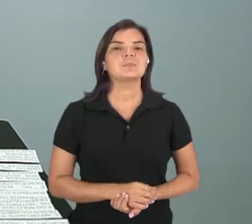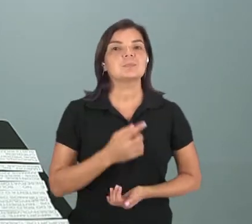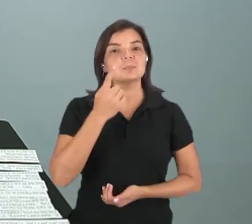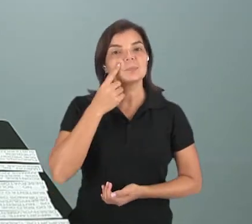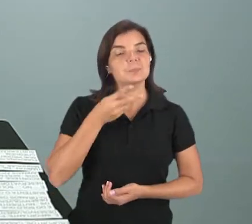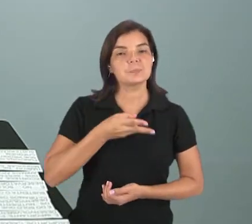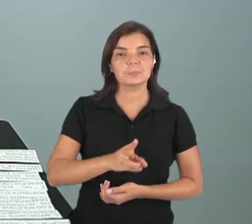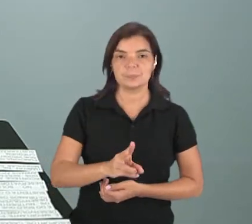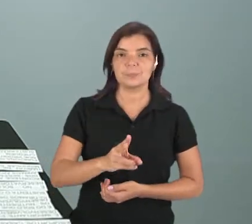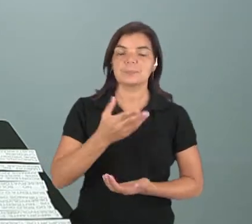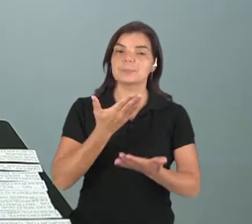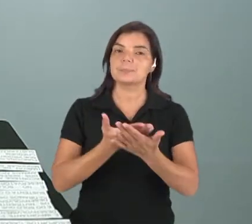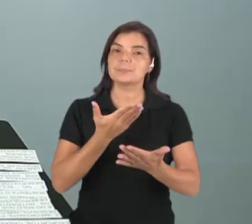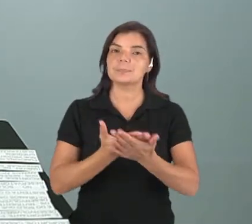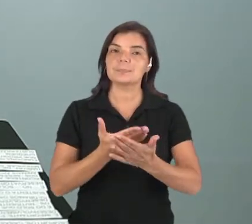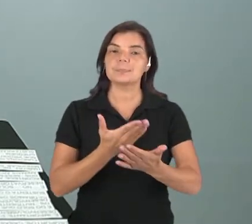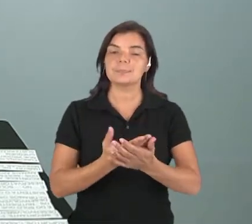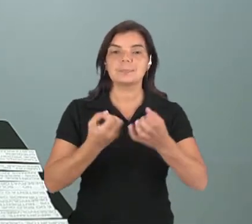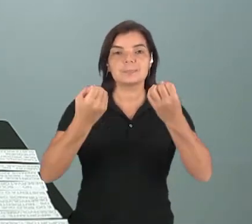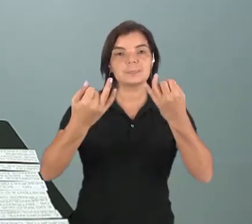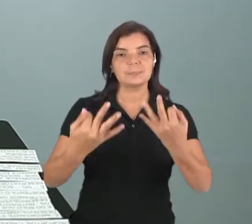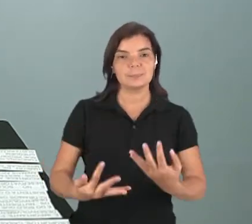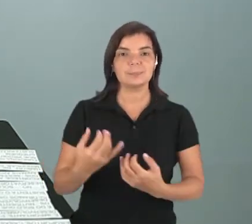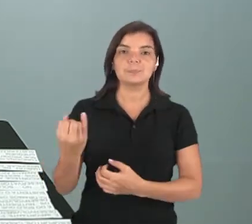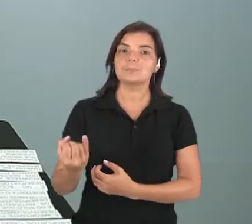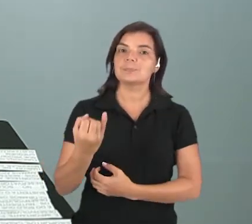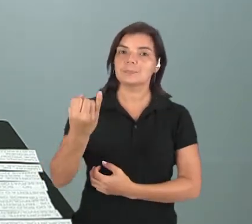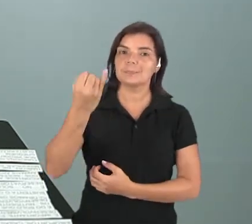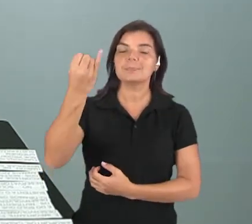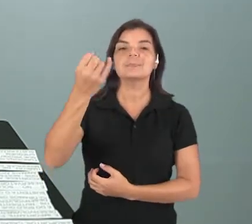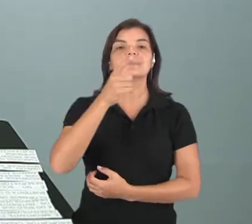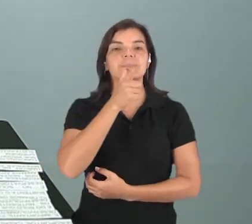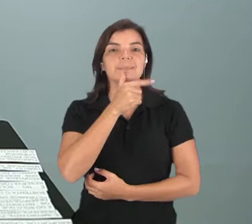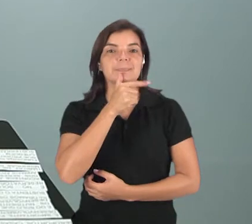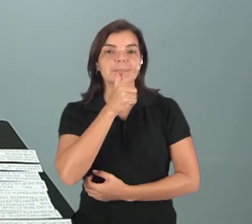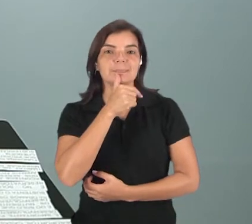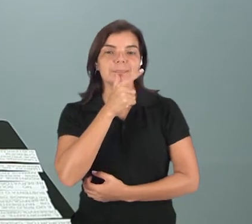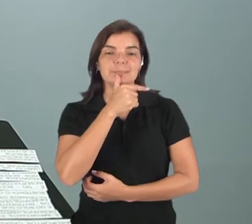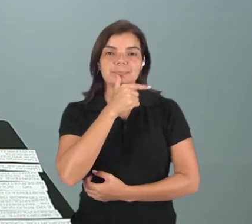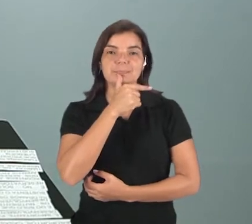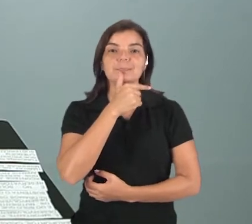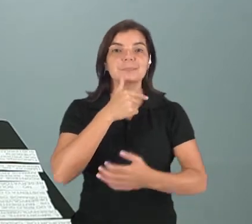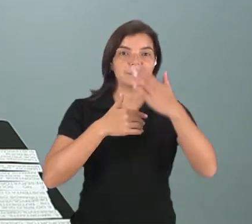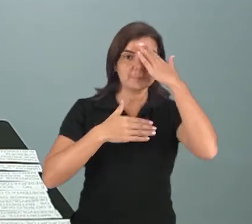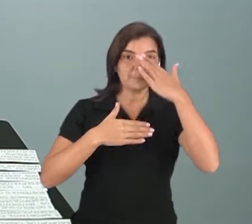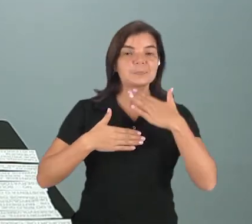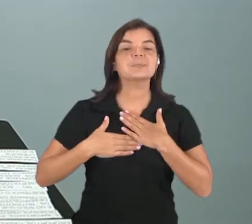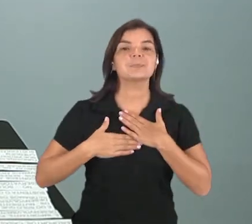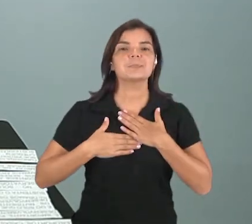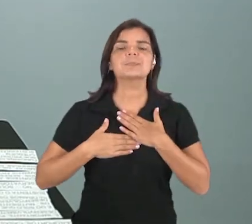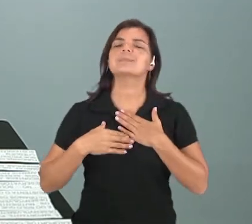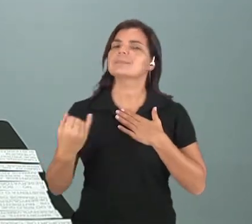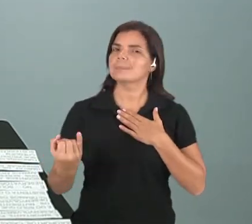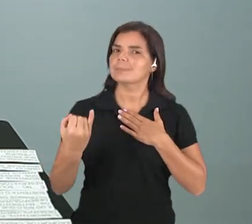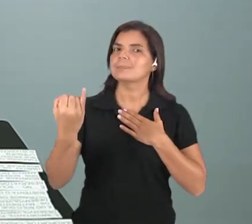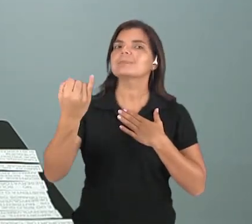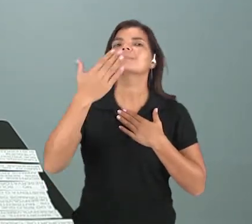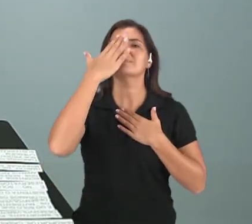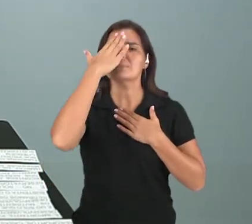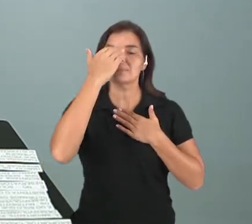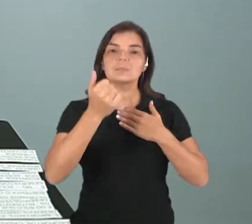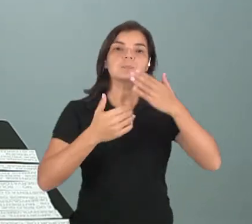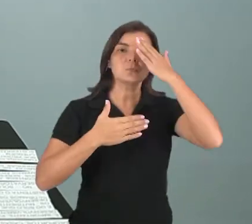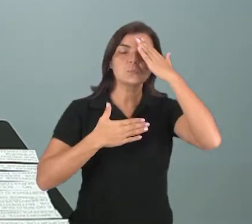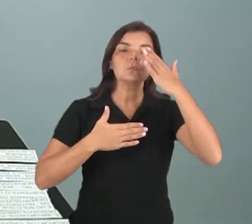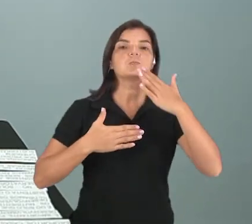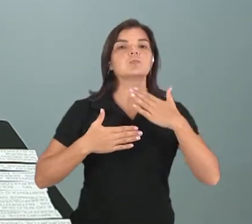dar continuidade à nossa aula falando sobre a importância da água para o nosso corpo. Você sabia que o nosso corpo,